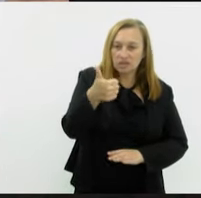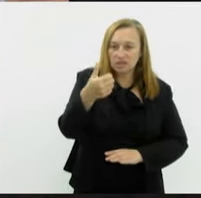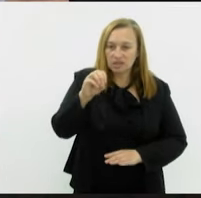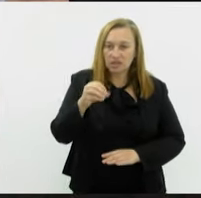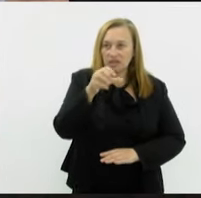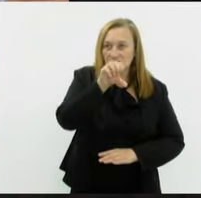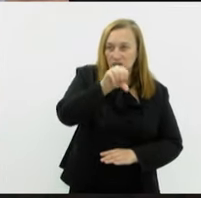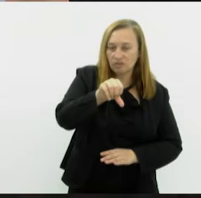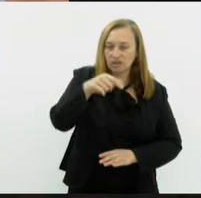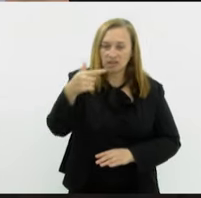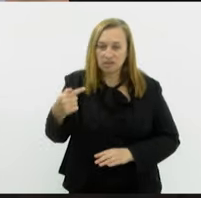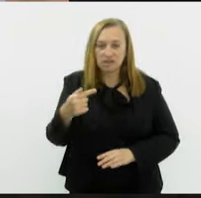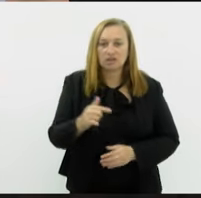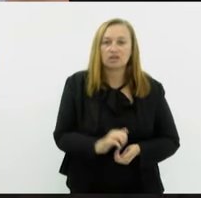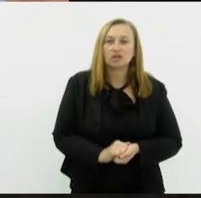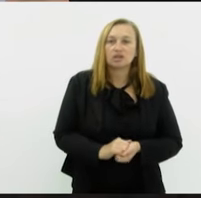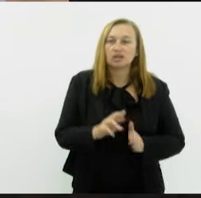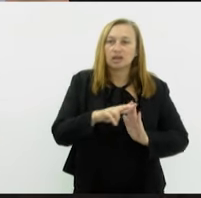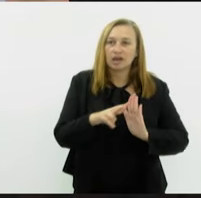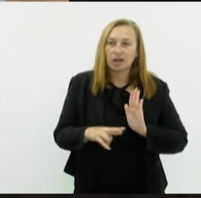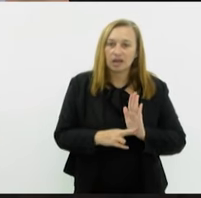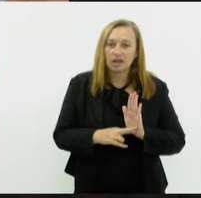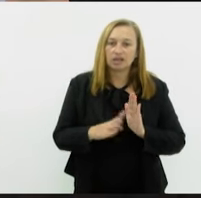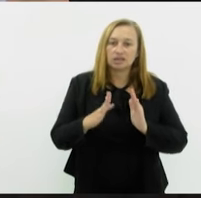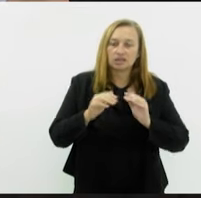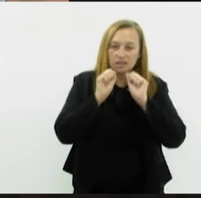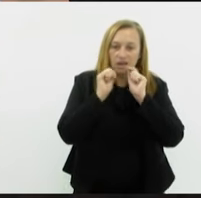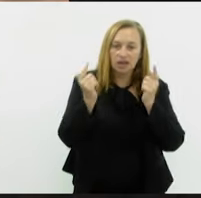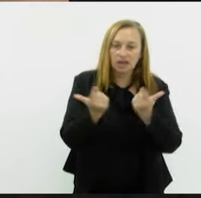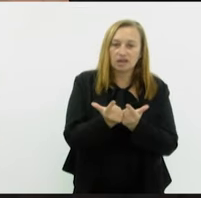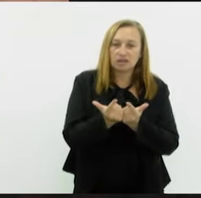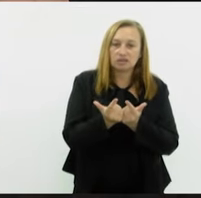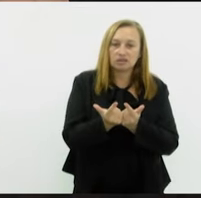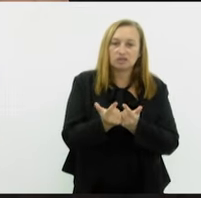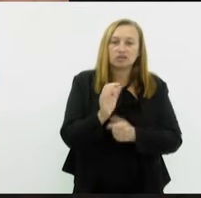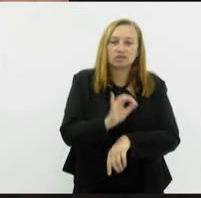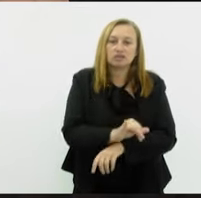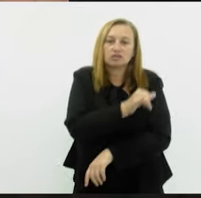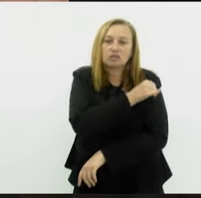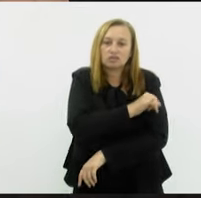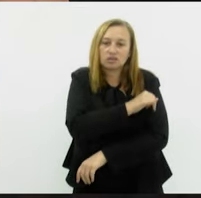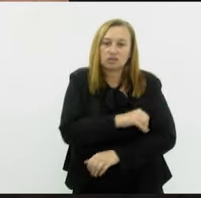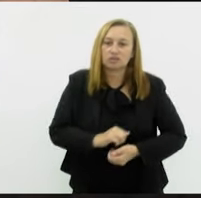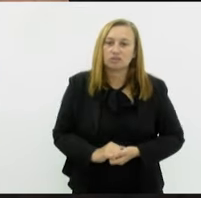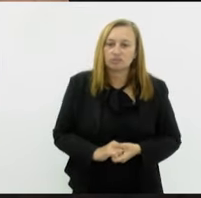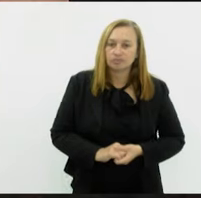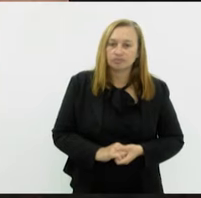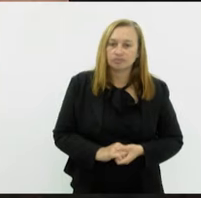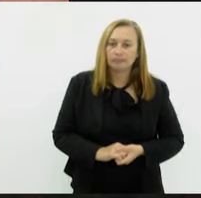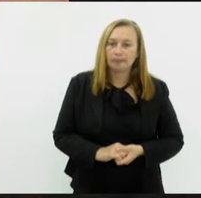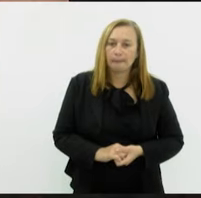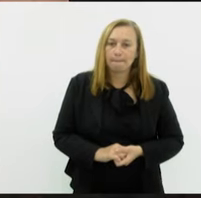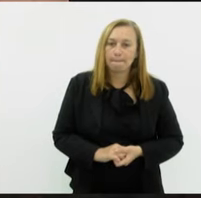97, que dispõe sobre o regimento interno da Assembleia Legislativa do Estado do Rio de Janeiro.